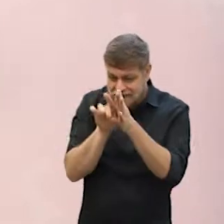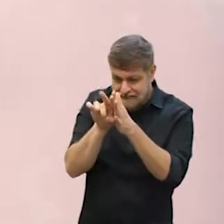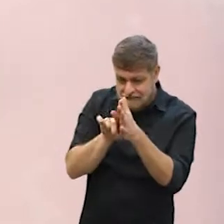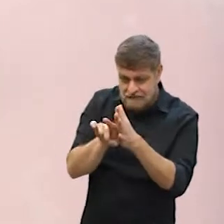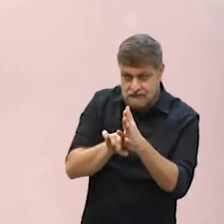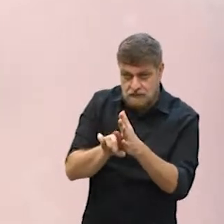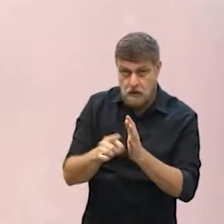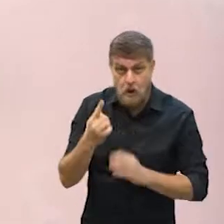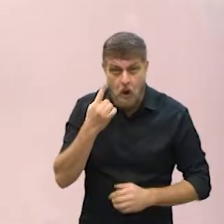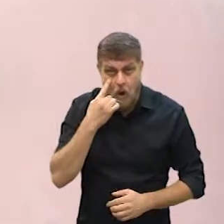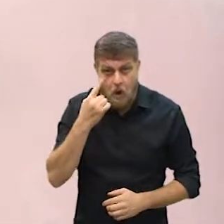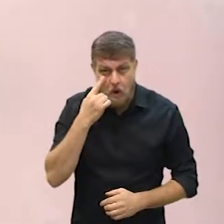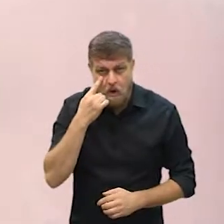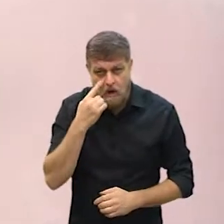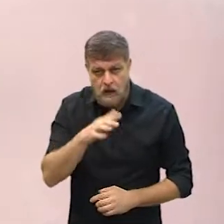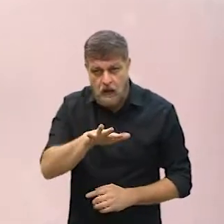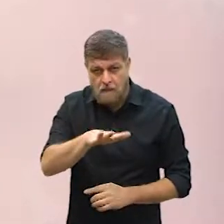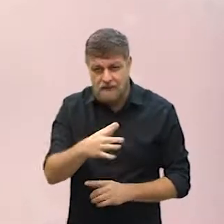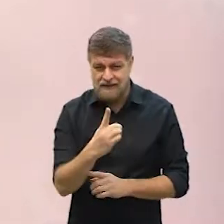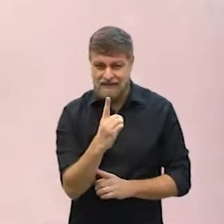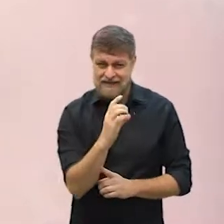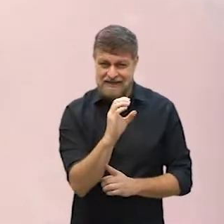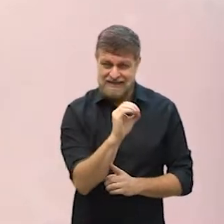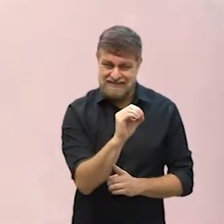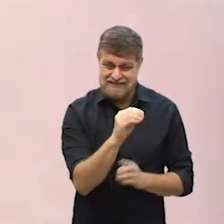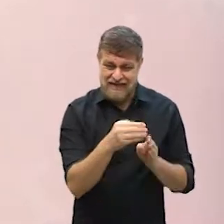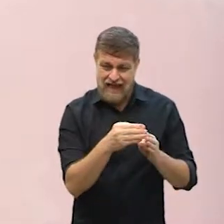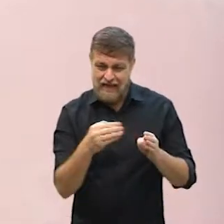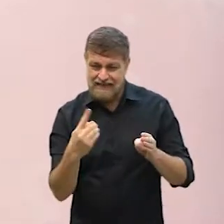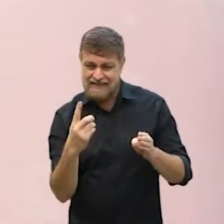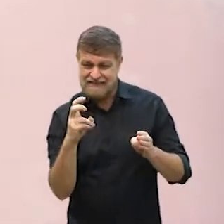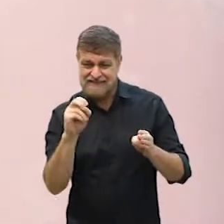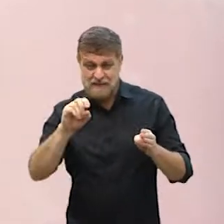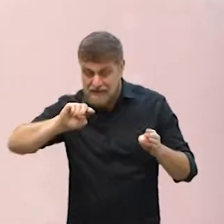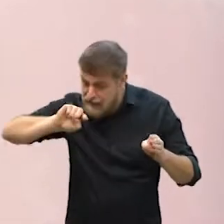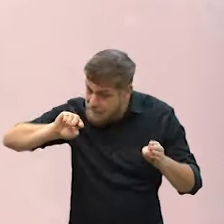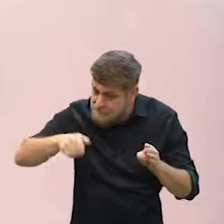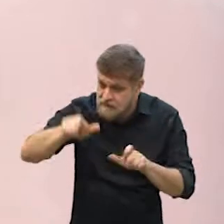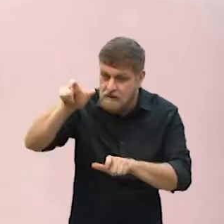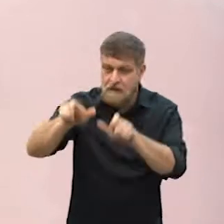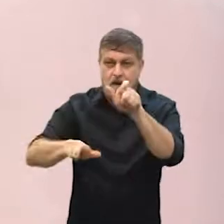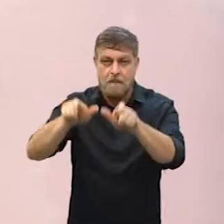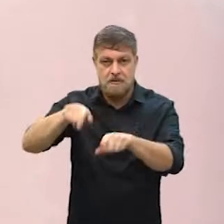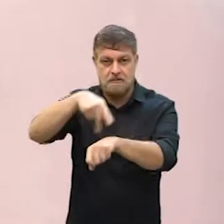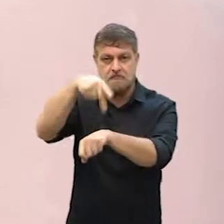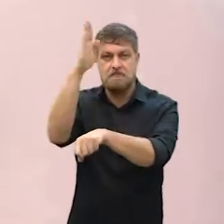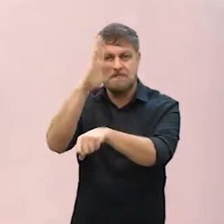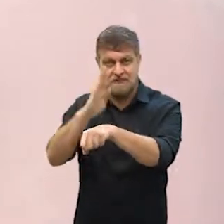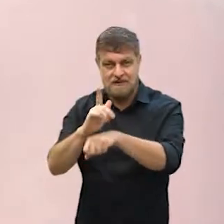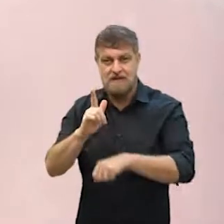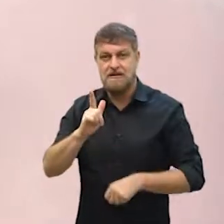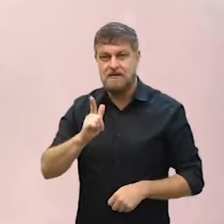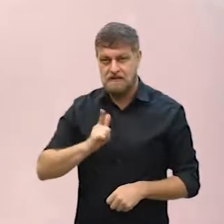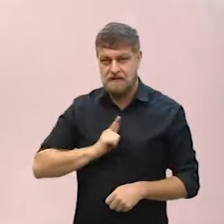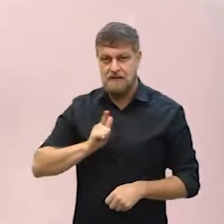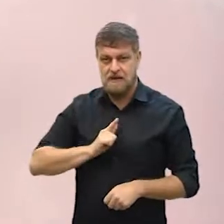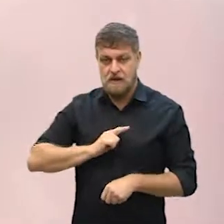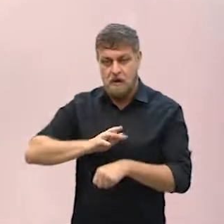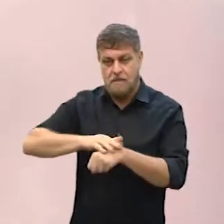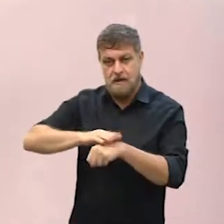estimativa e olha só cerca de 100 a 150 mil pessoas aqui no nosso país